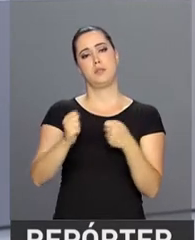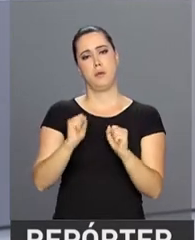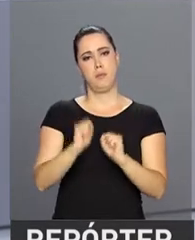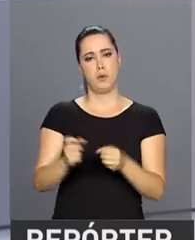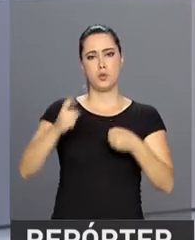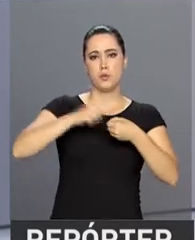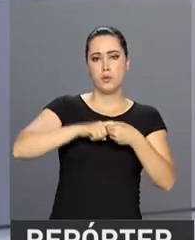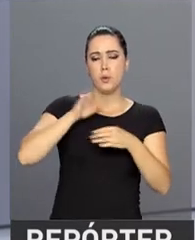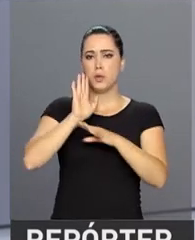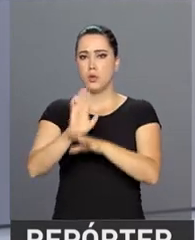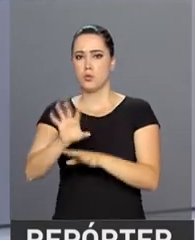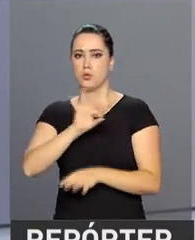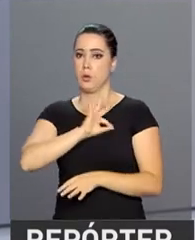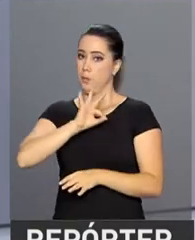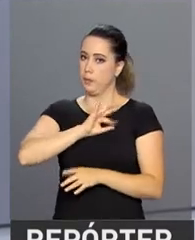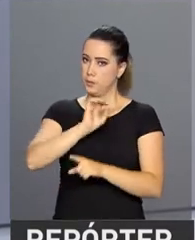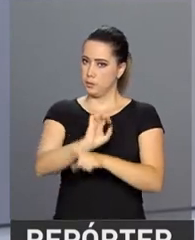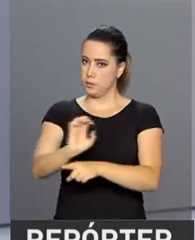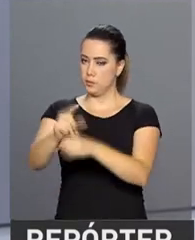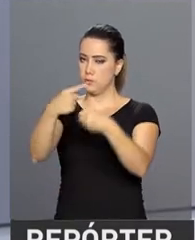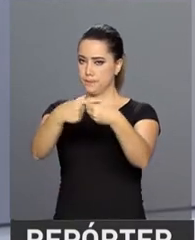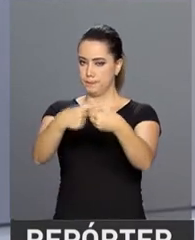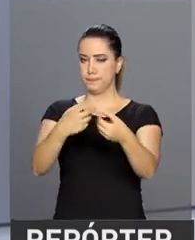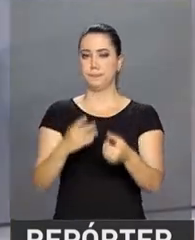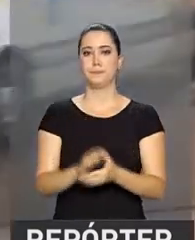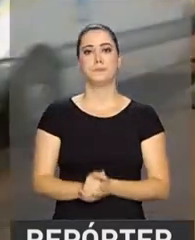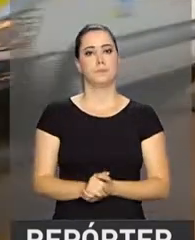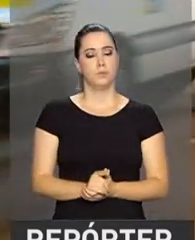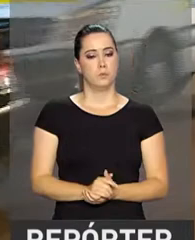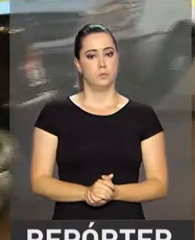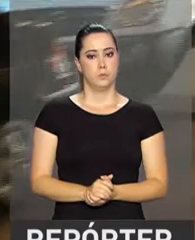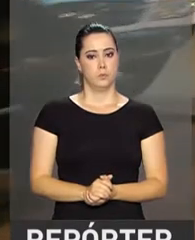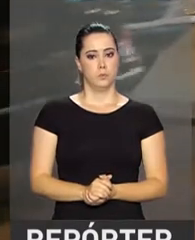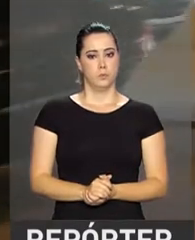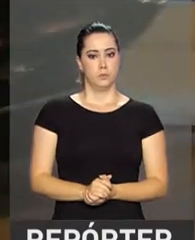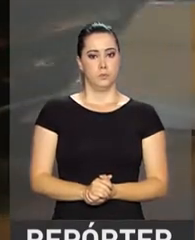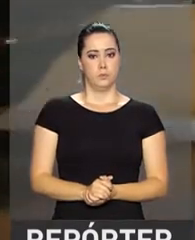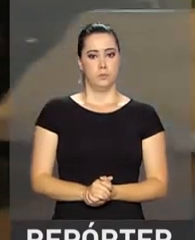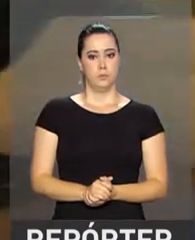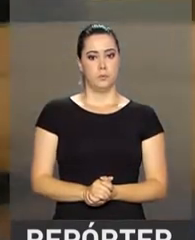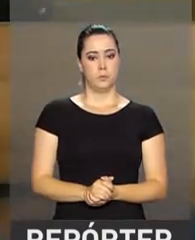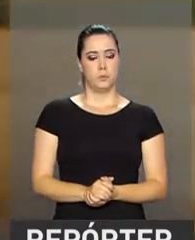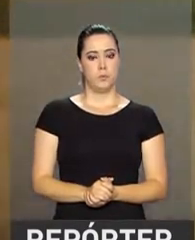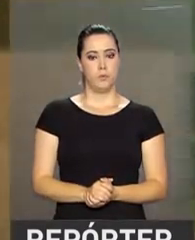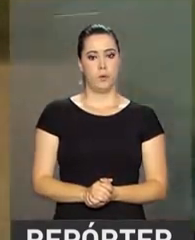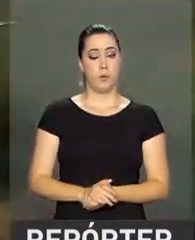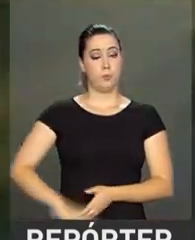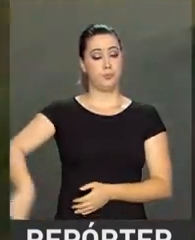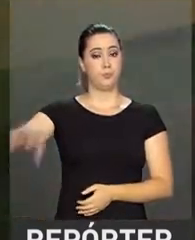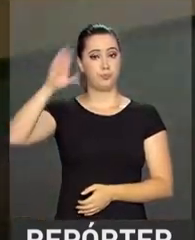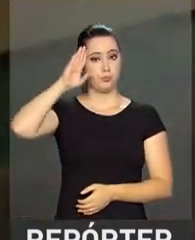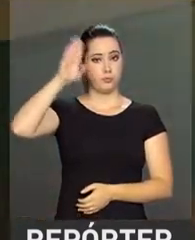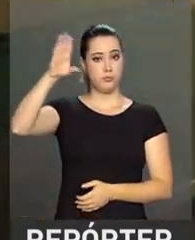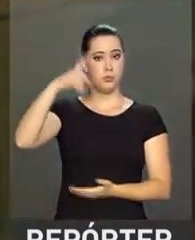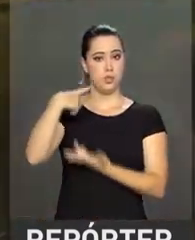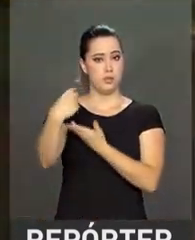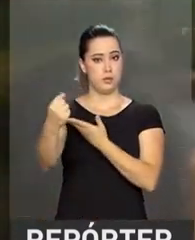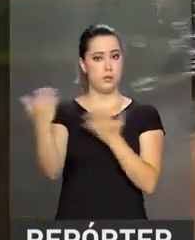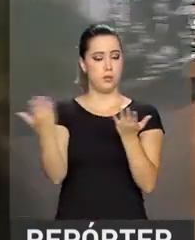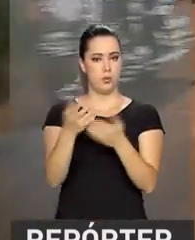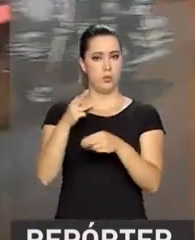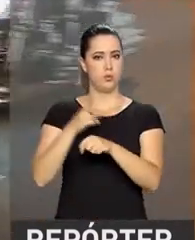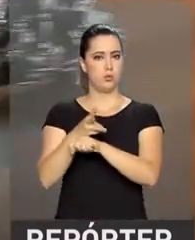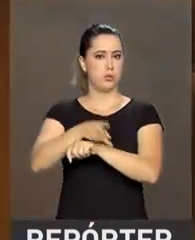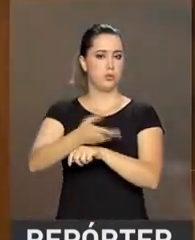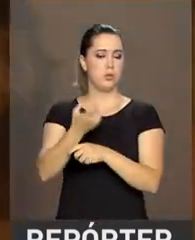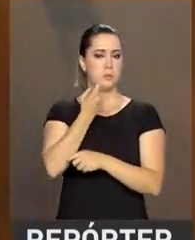atuar para apoiar as polícias do estado e município. As tropas federais começaram a deixar a Rocinha na madrugada